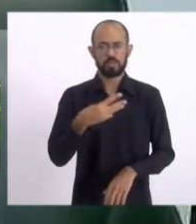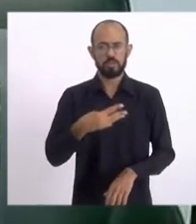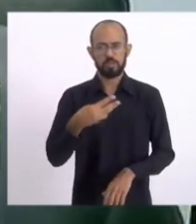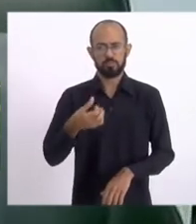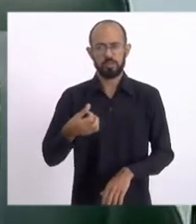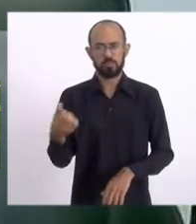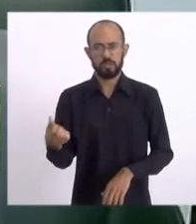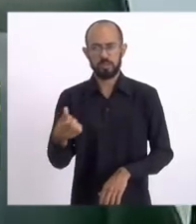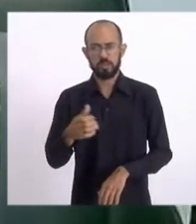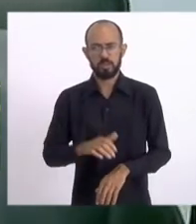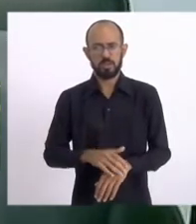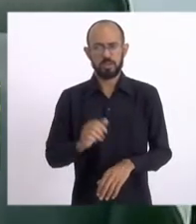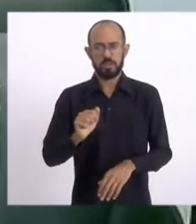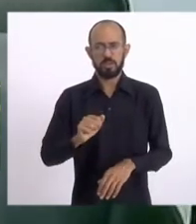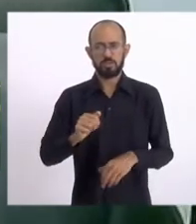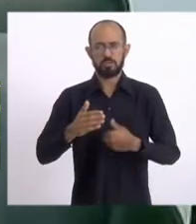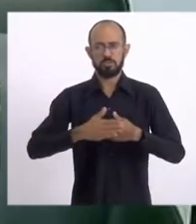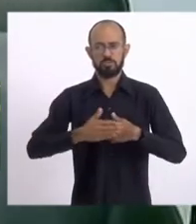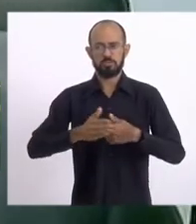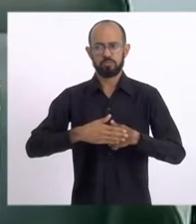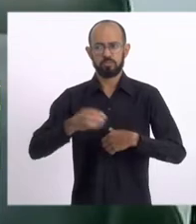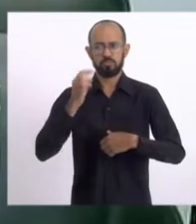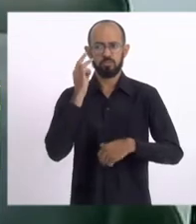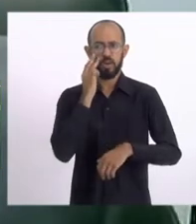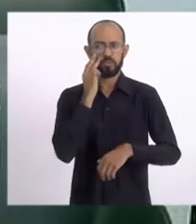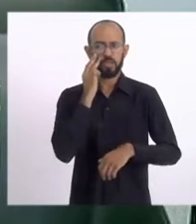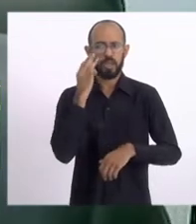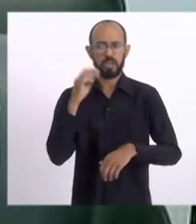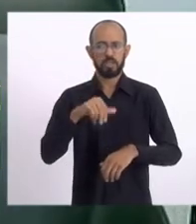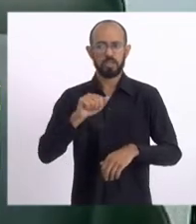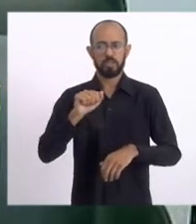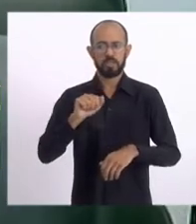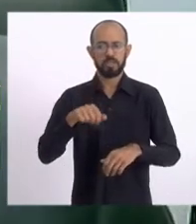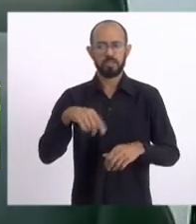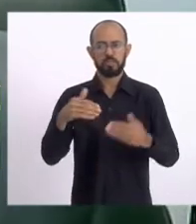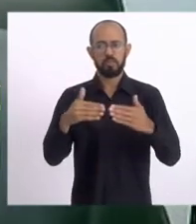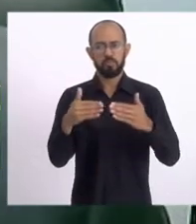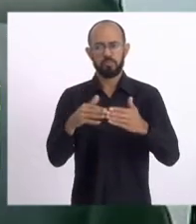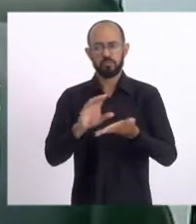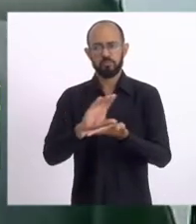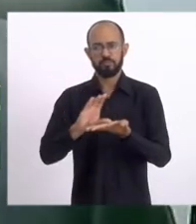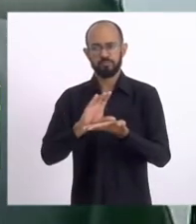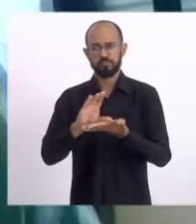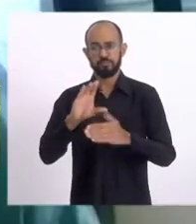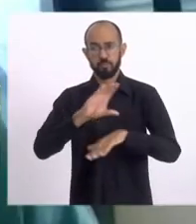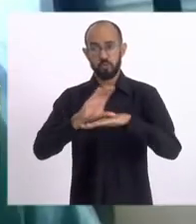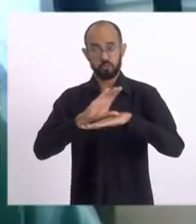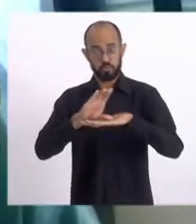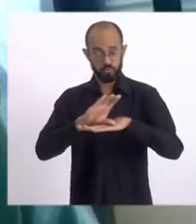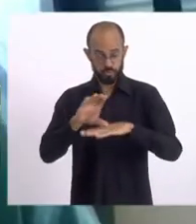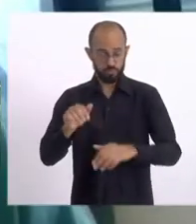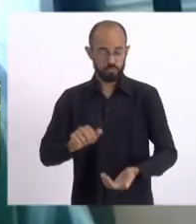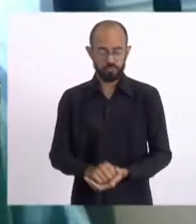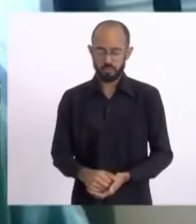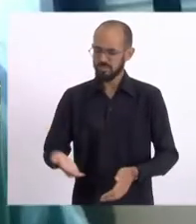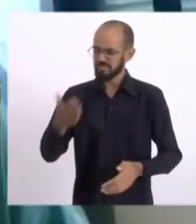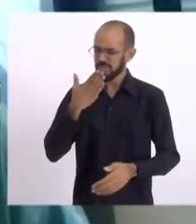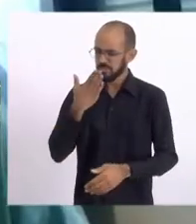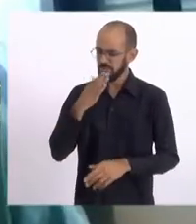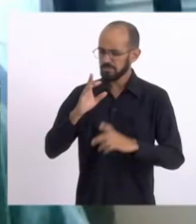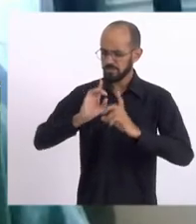de 2016, de autoria dos deputados Valdeir Caneiro e Ana Paula Rechuan, parecer pela constitucionalidade. Espera aí, deixa eu falar uma coisa. Posso